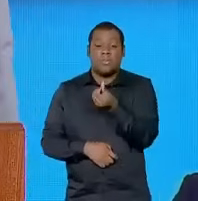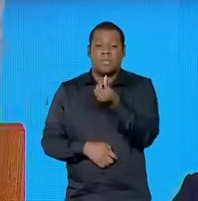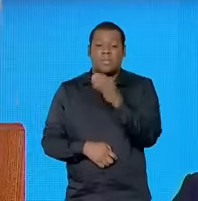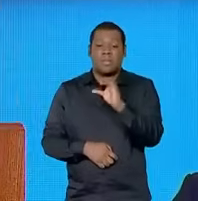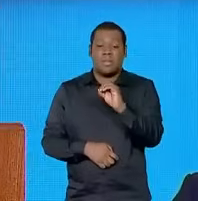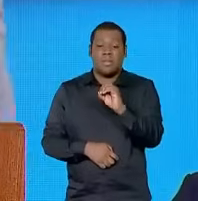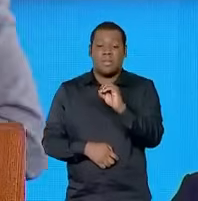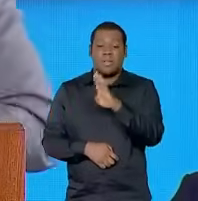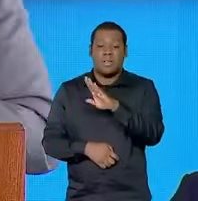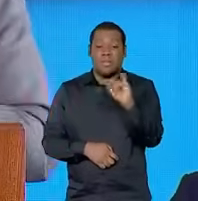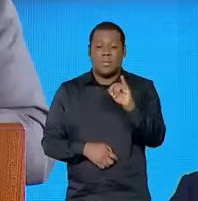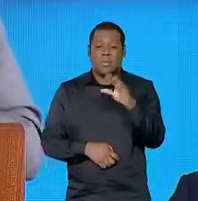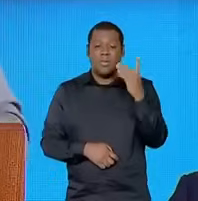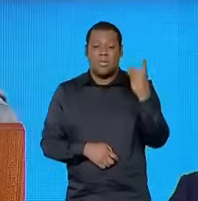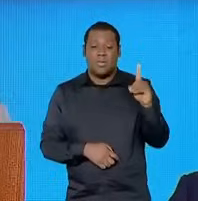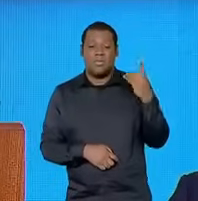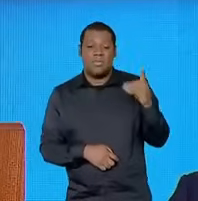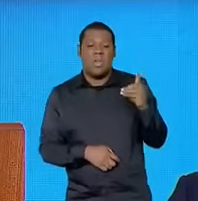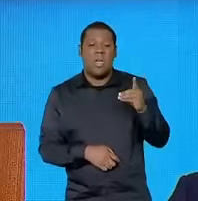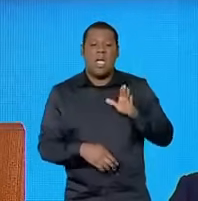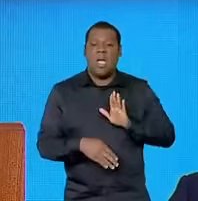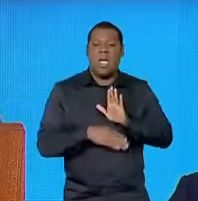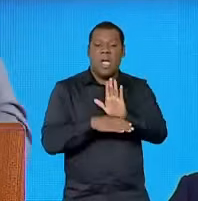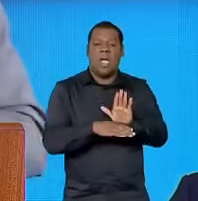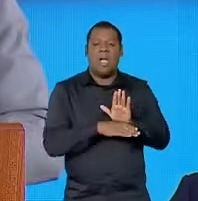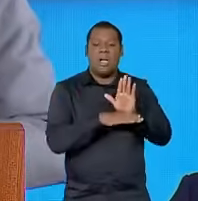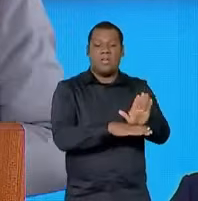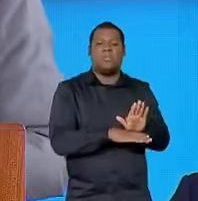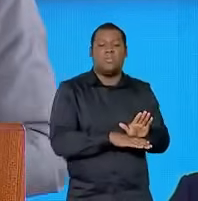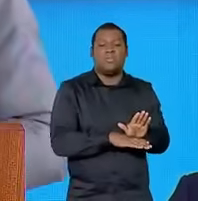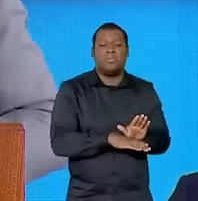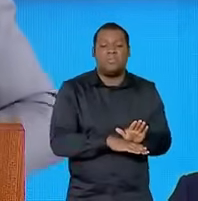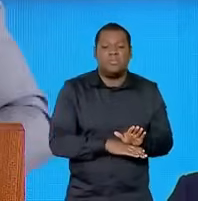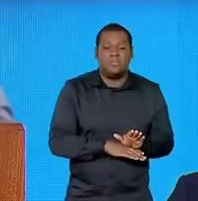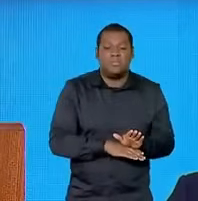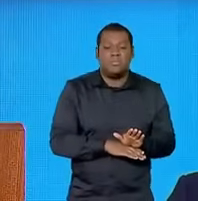dólares entre isenção, favorecimento, sabe,